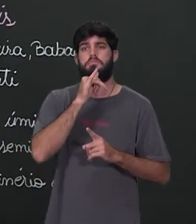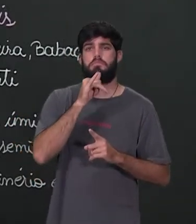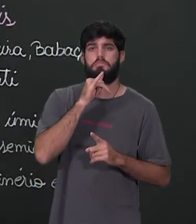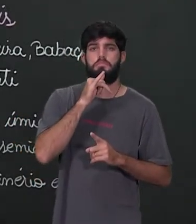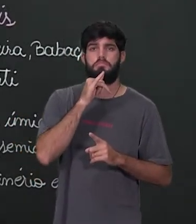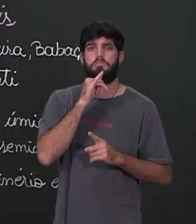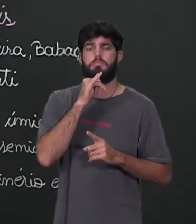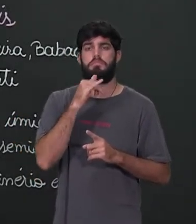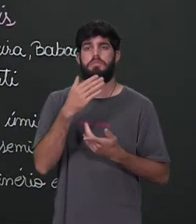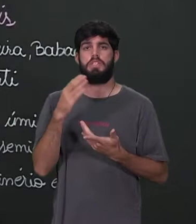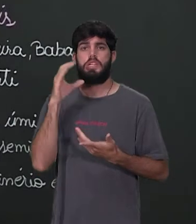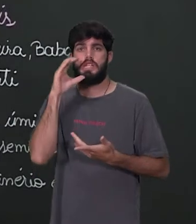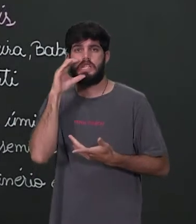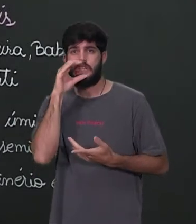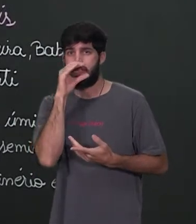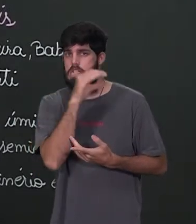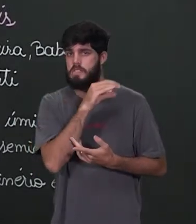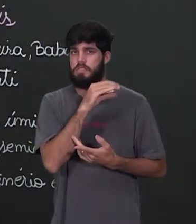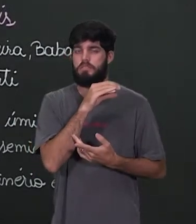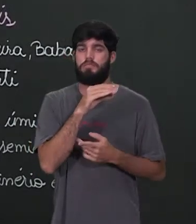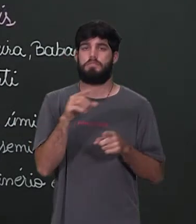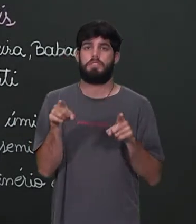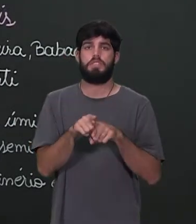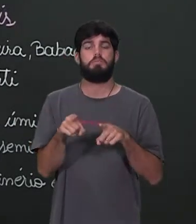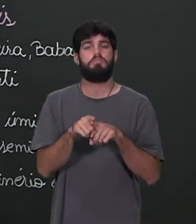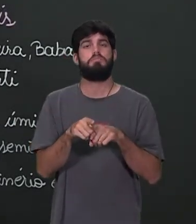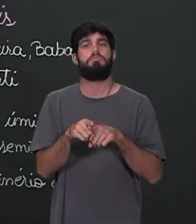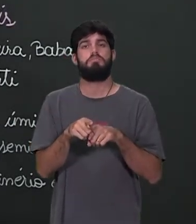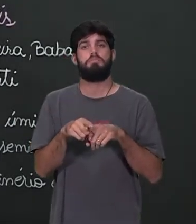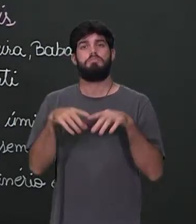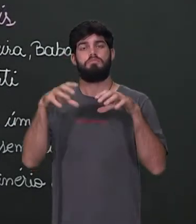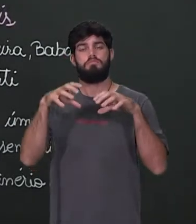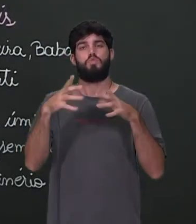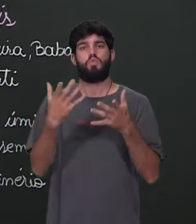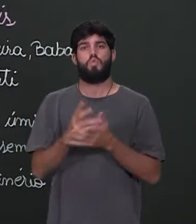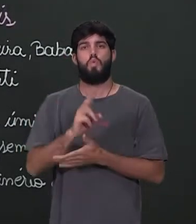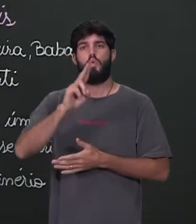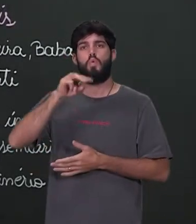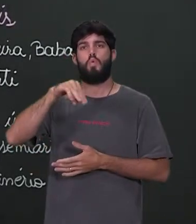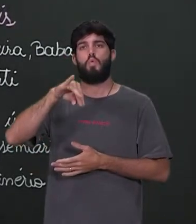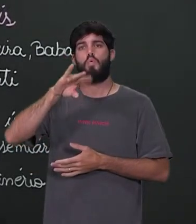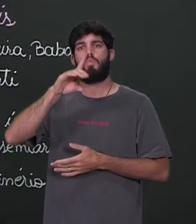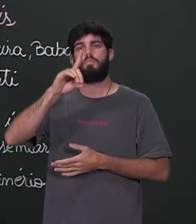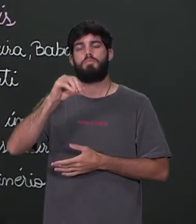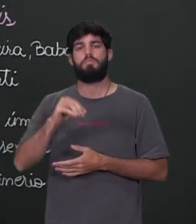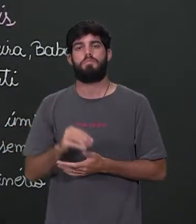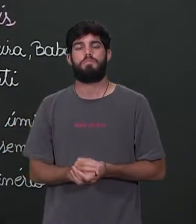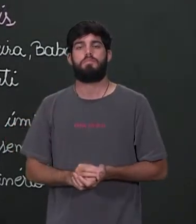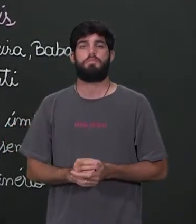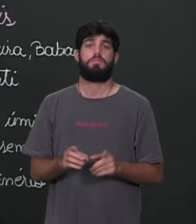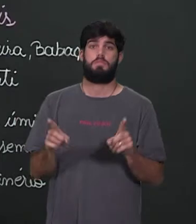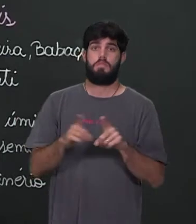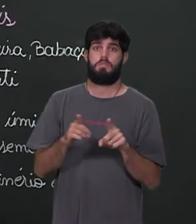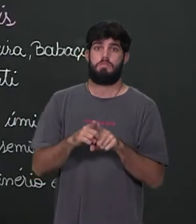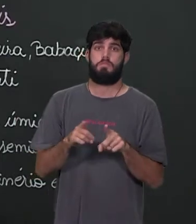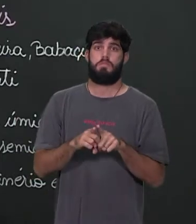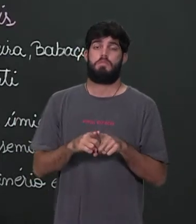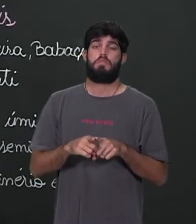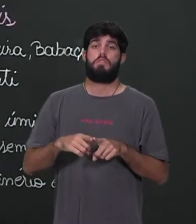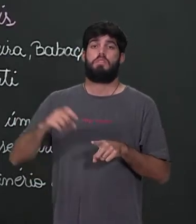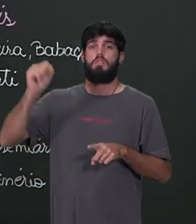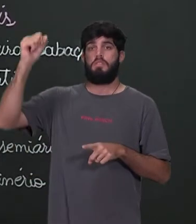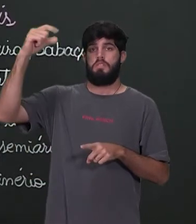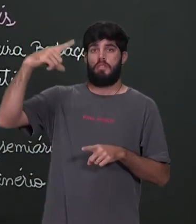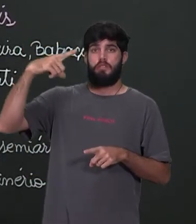clima ele vai ser um clima quente e úmido. Então a temperatura é elevada, a luminosidade nessas regiões